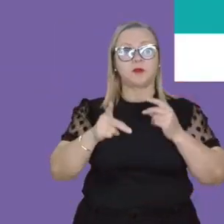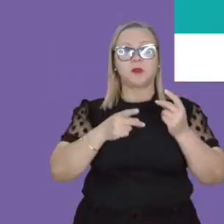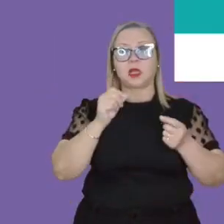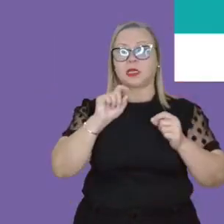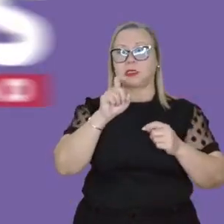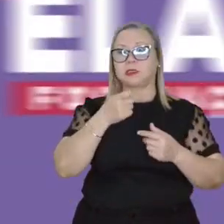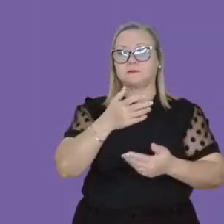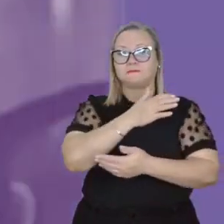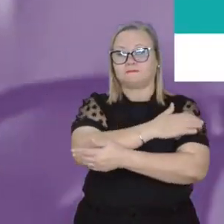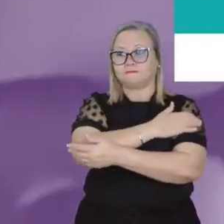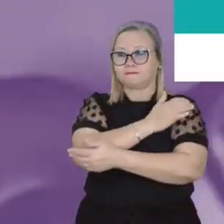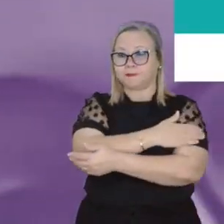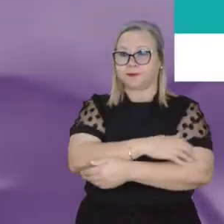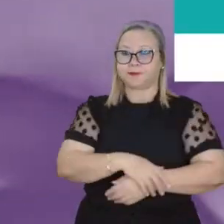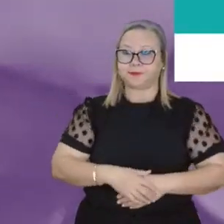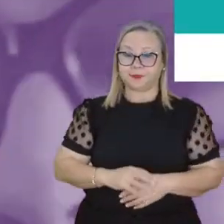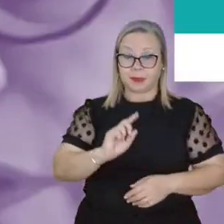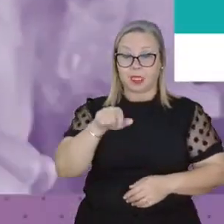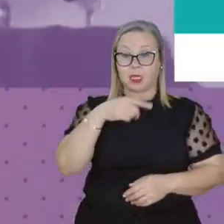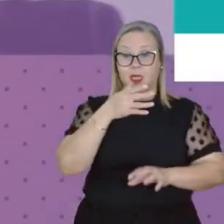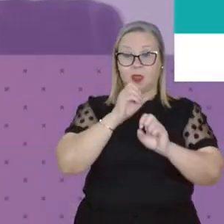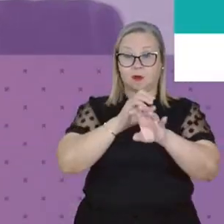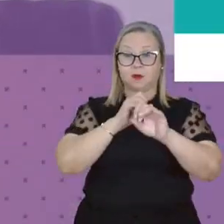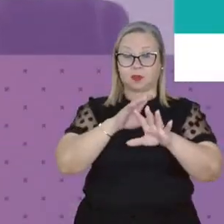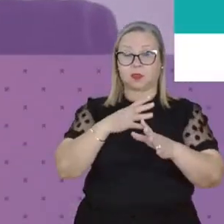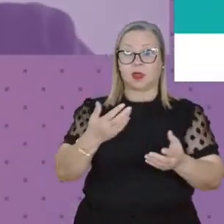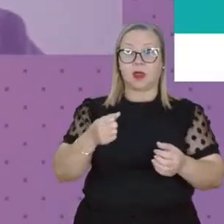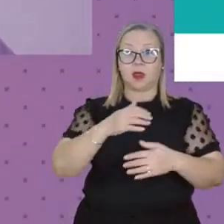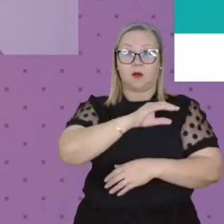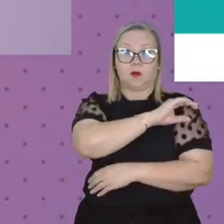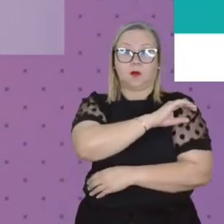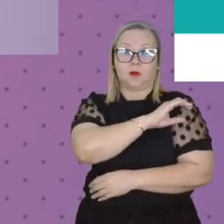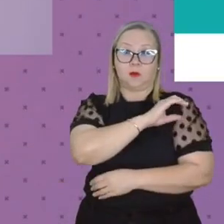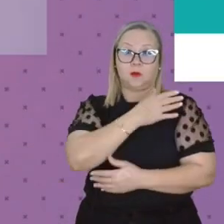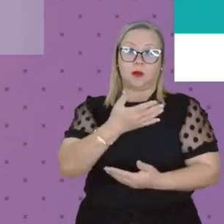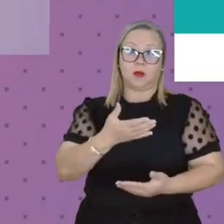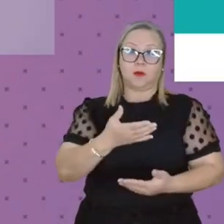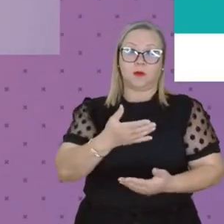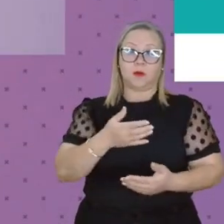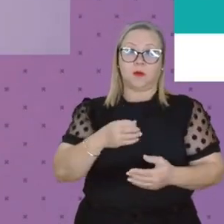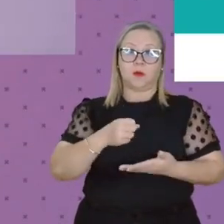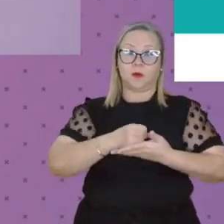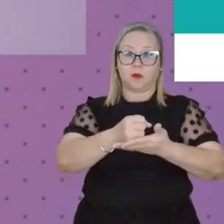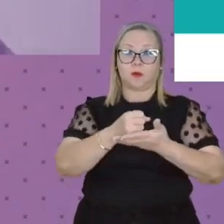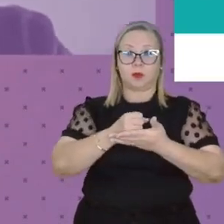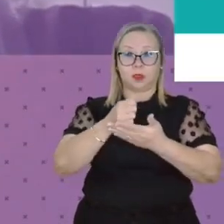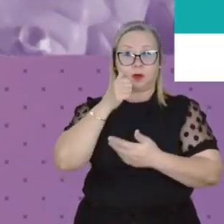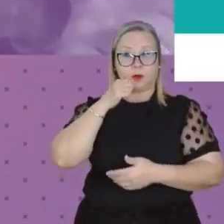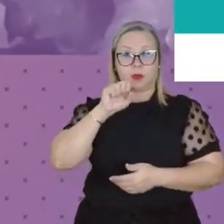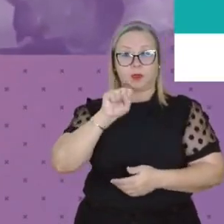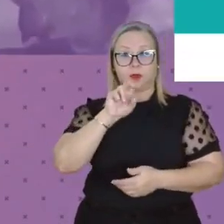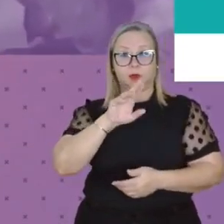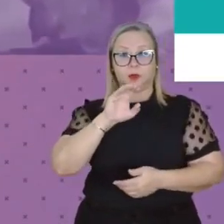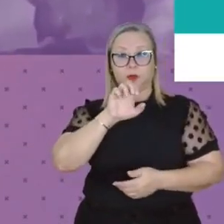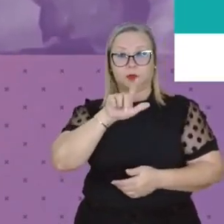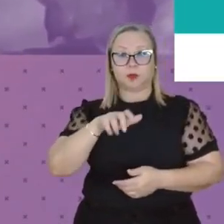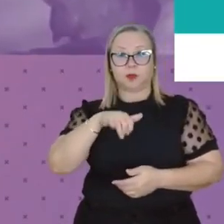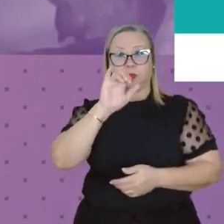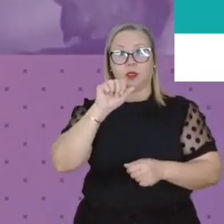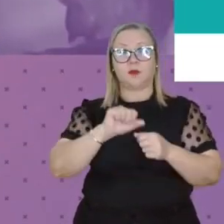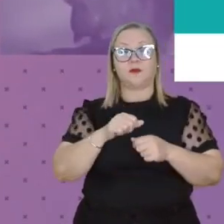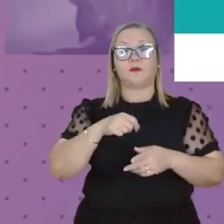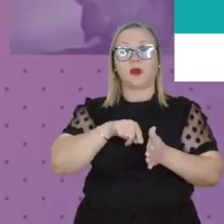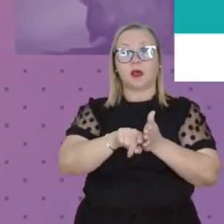pré-feministas. Na próxima aula, a colaboradora do projeto Elas por Elas, Sueli Oliveira, traz um